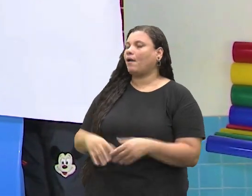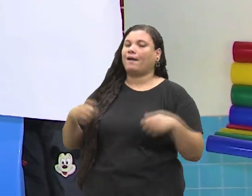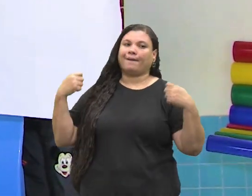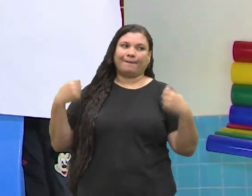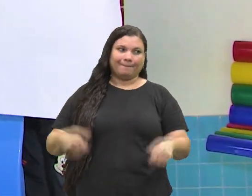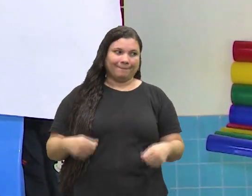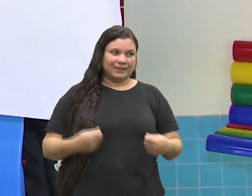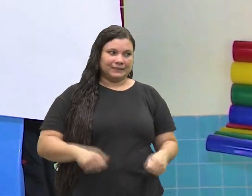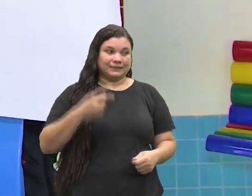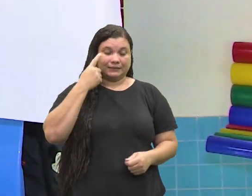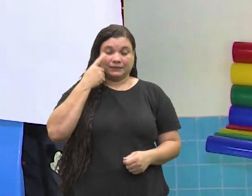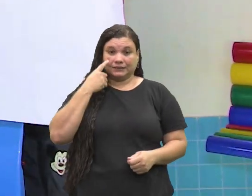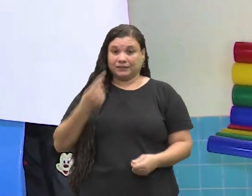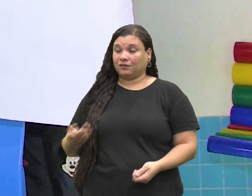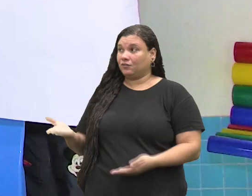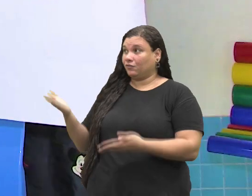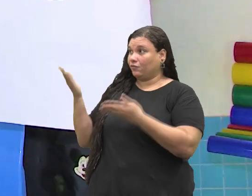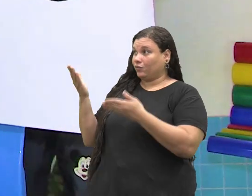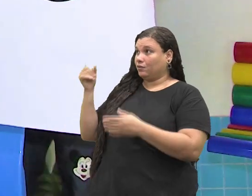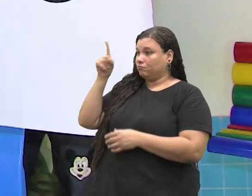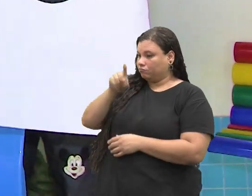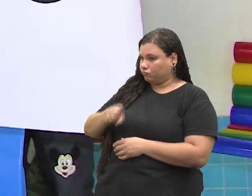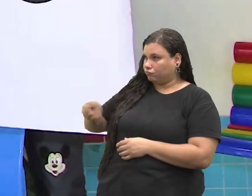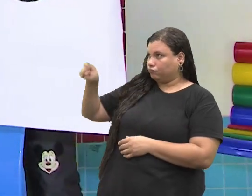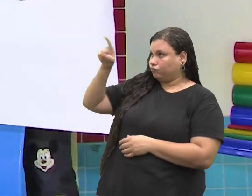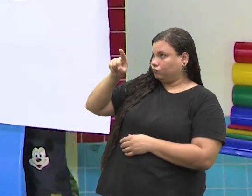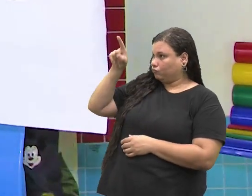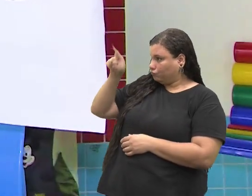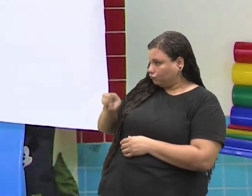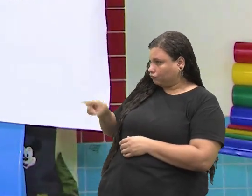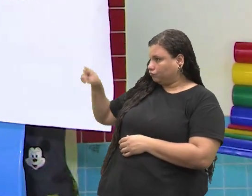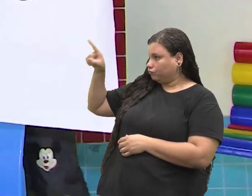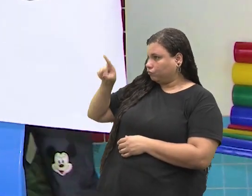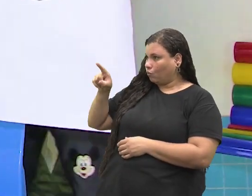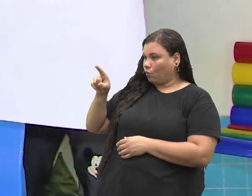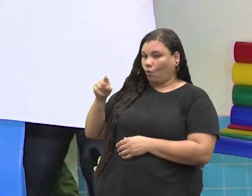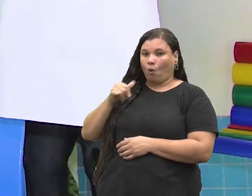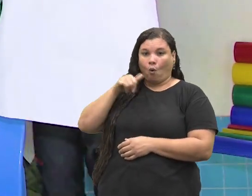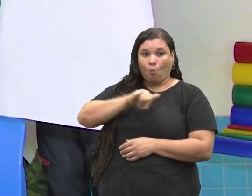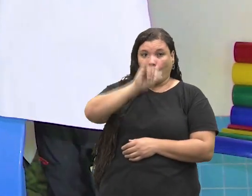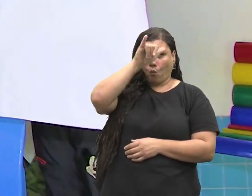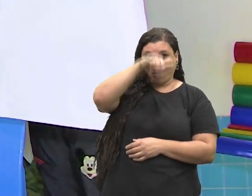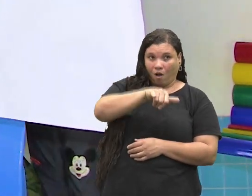mas espera aí, Solange. Vamos ficar na posição. Quem vai ganhar? Eu ou você, Theo?